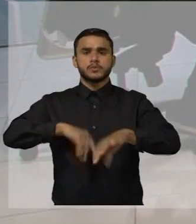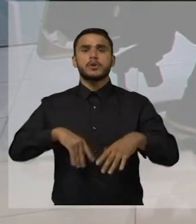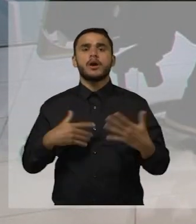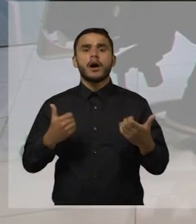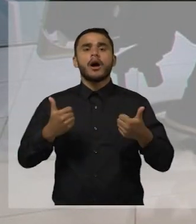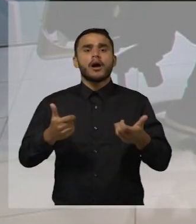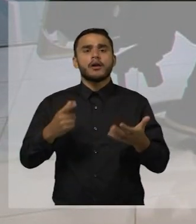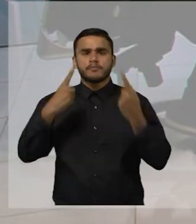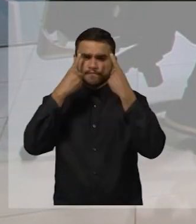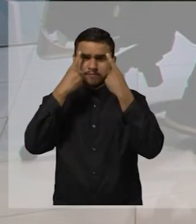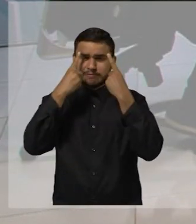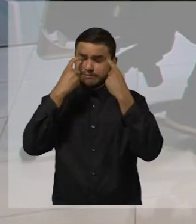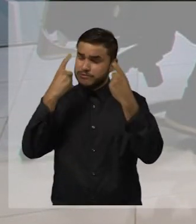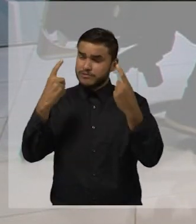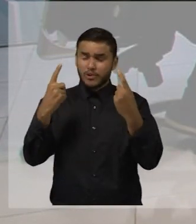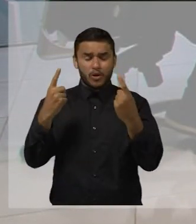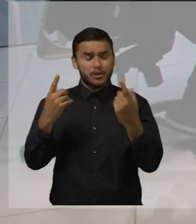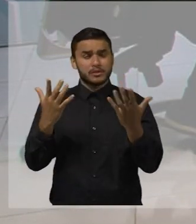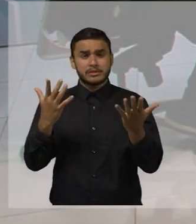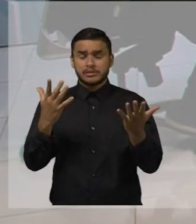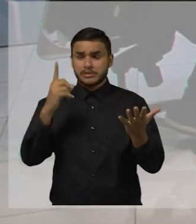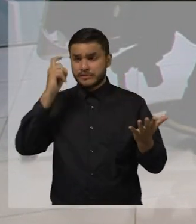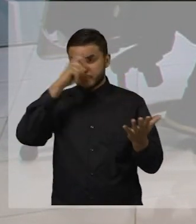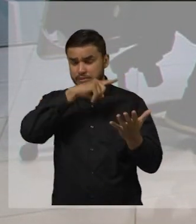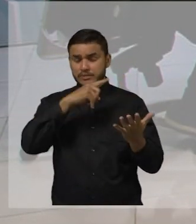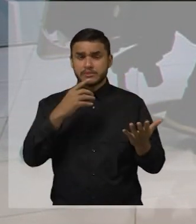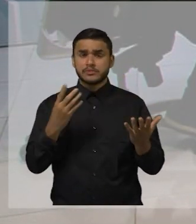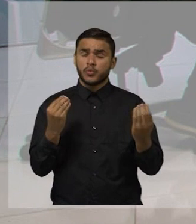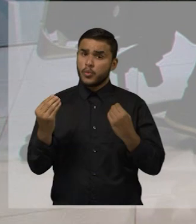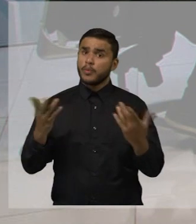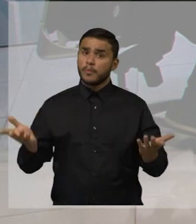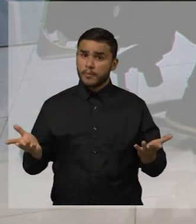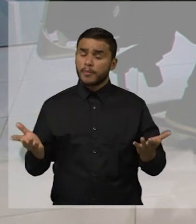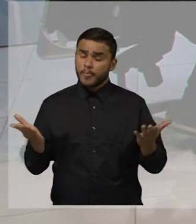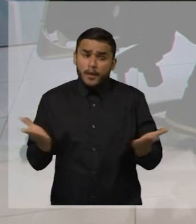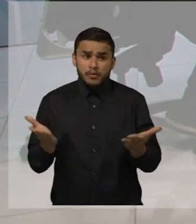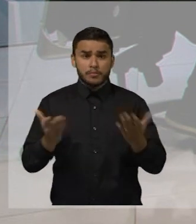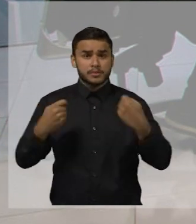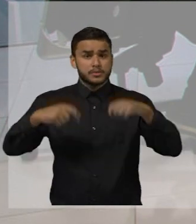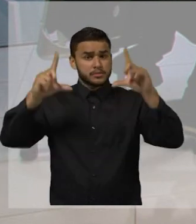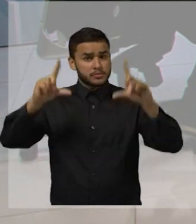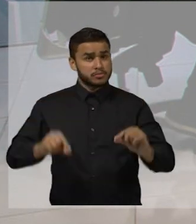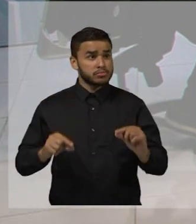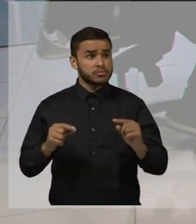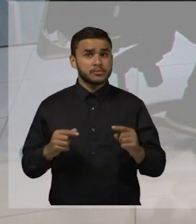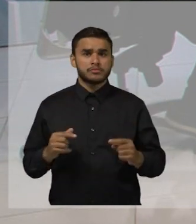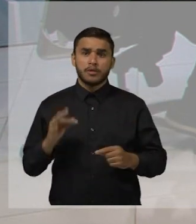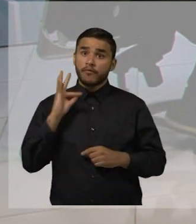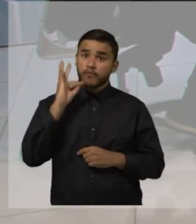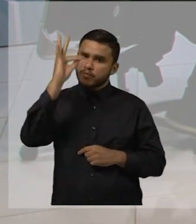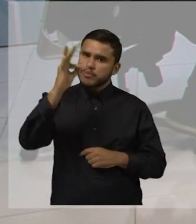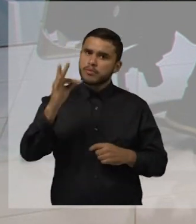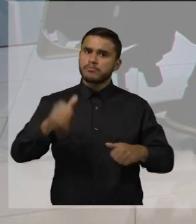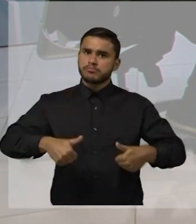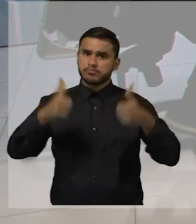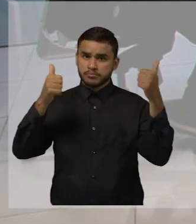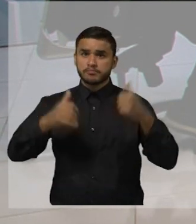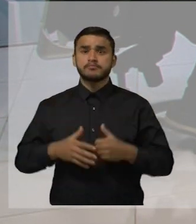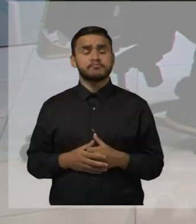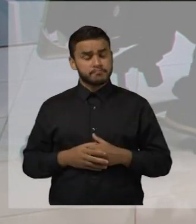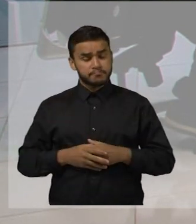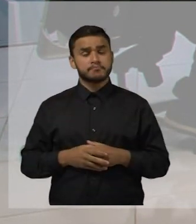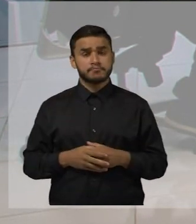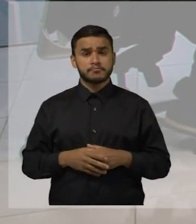essas dificuldades, né? É. E nós estamos hoje presente a possivelmente